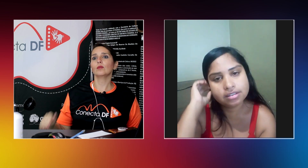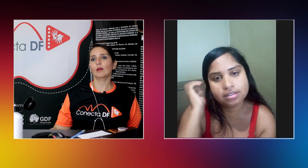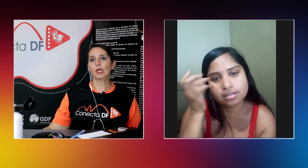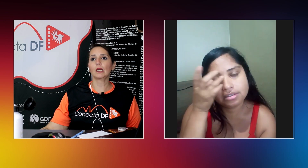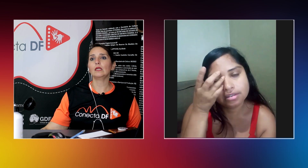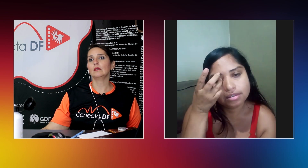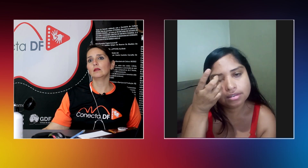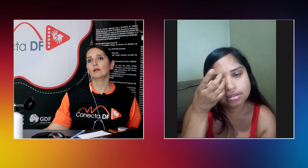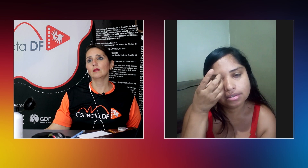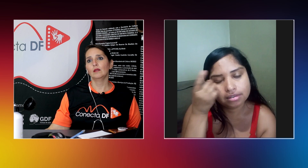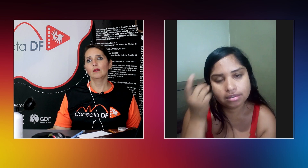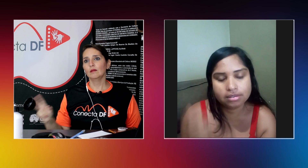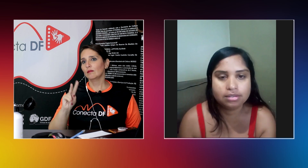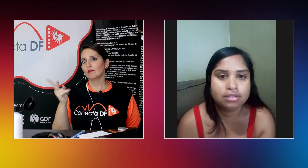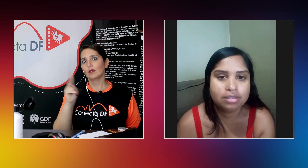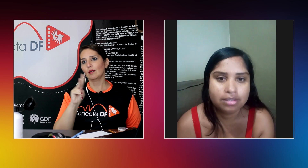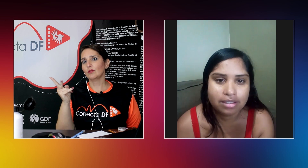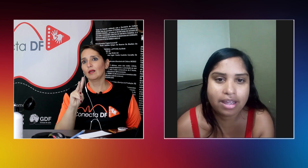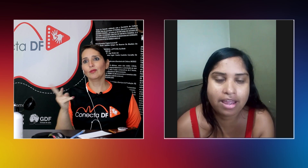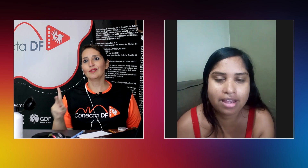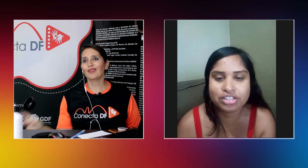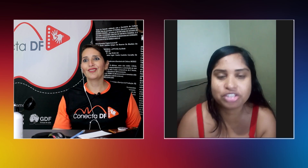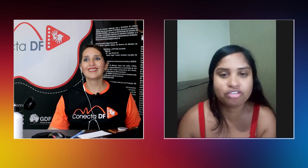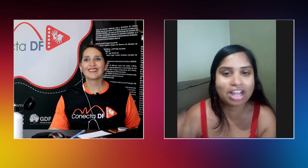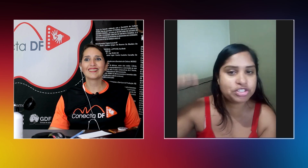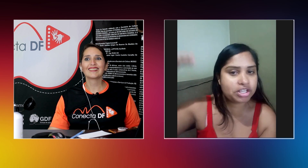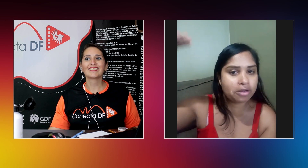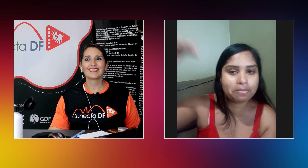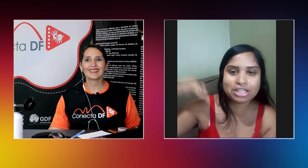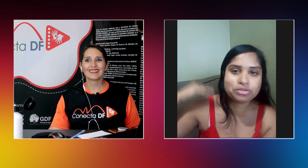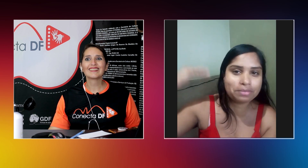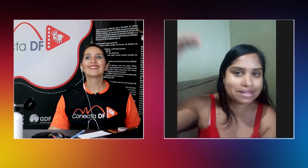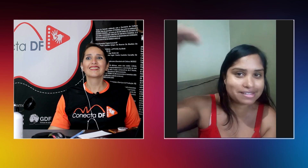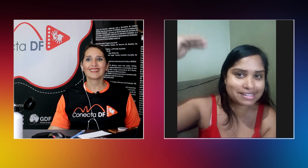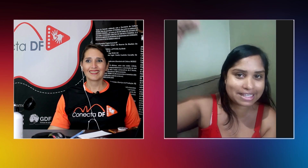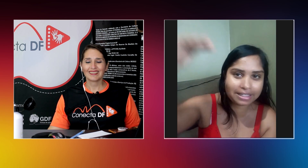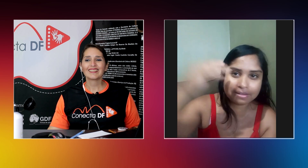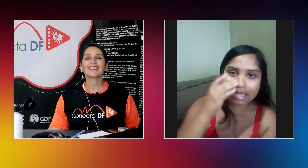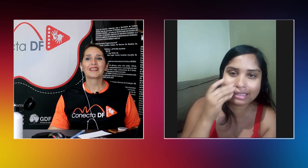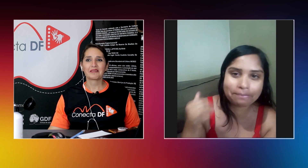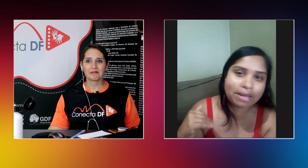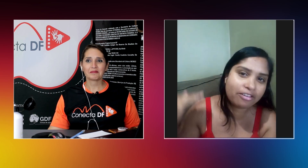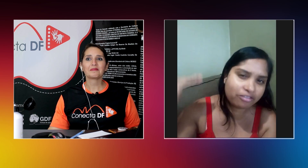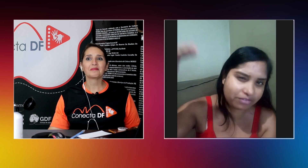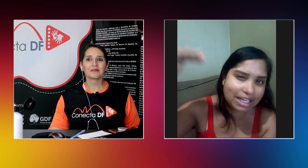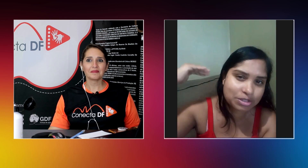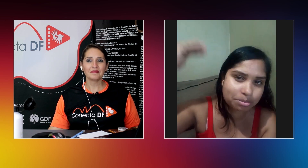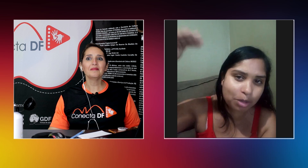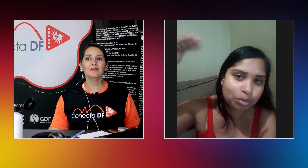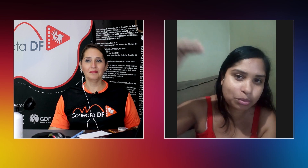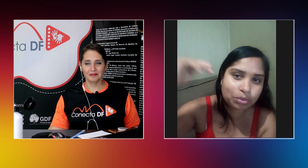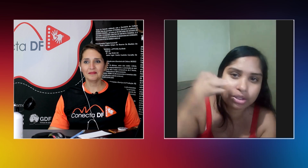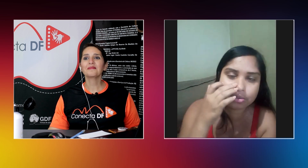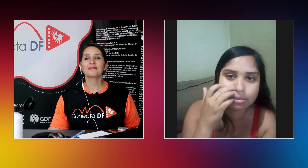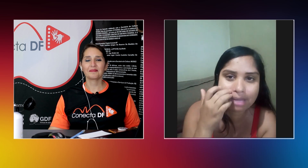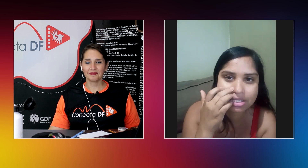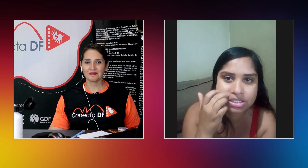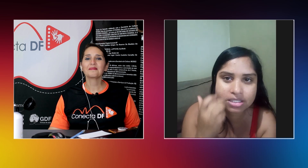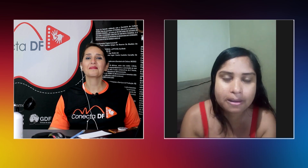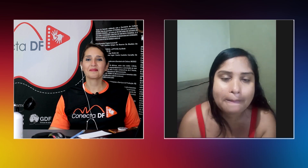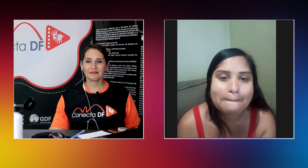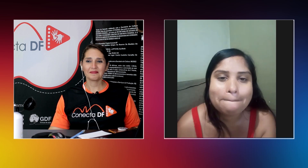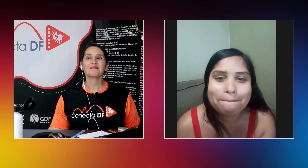adulto também. Então, A gente faz geralmente mais assim, até para falar sobre a altura e tudo